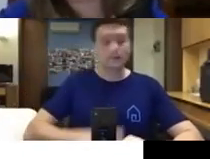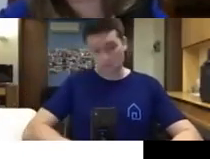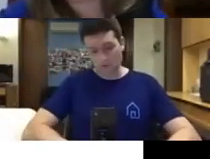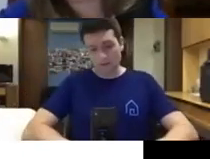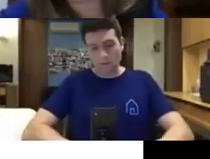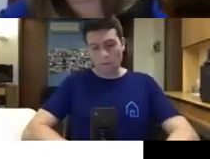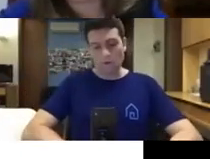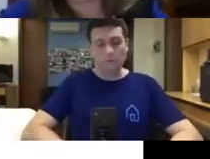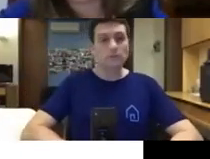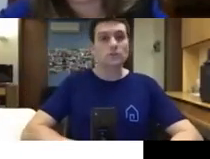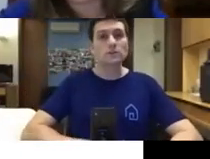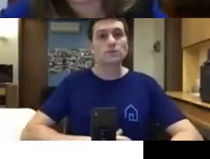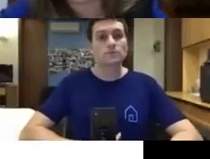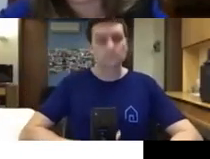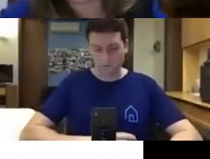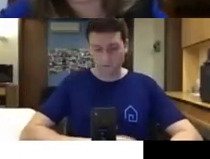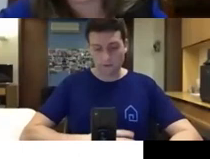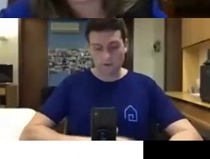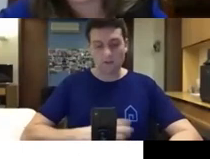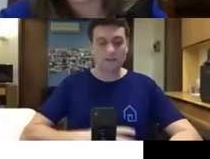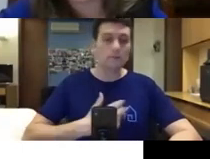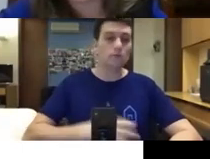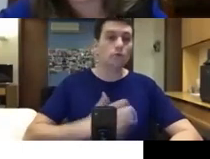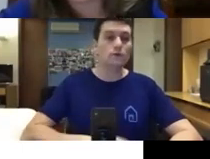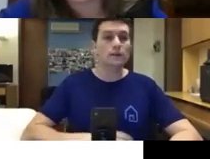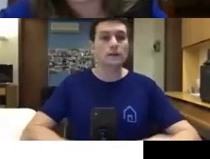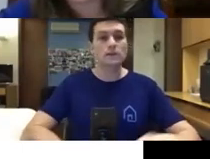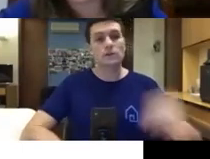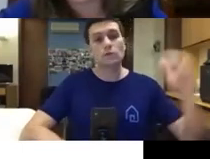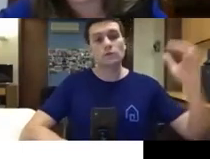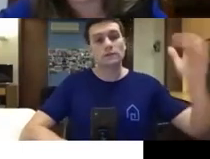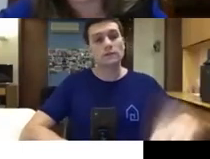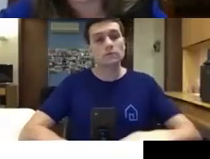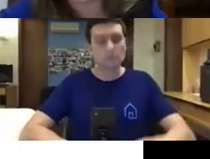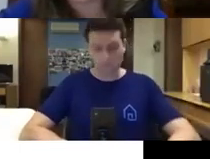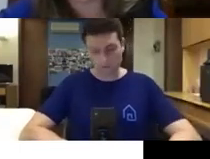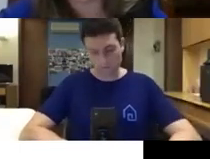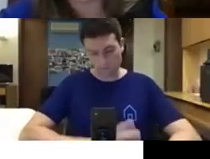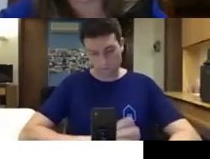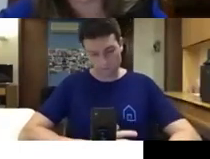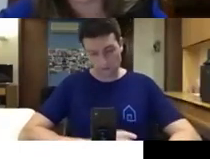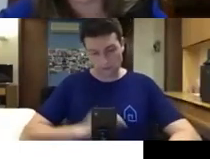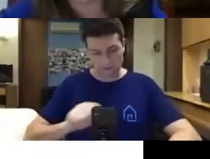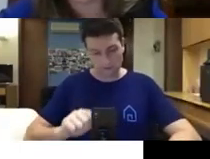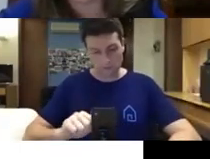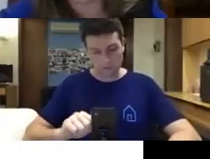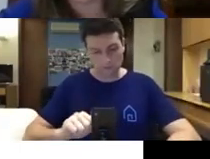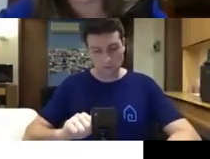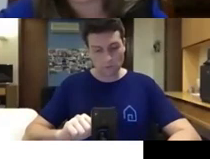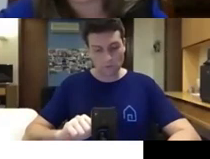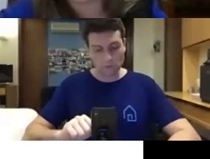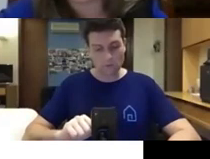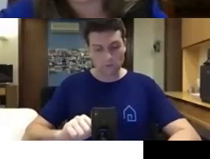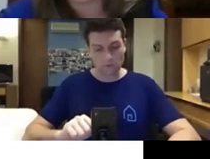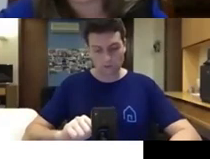tem também, mas é um pouco repetitivo e gira sempre em torno daquilo que a gente vem conversando desde o início. Mas eu vou falar aqui. A pergunta veio